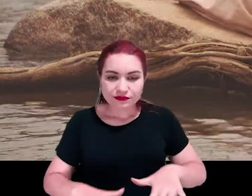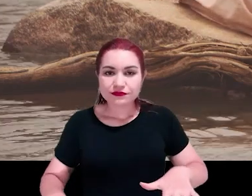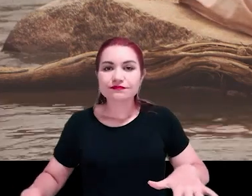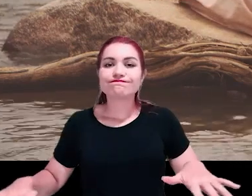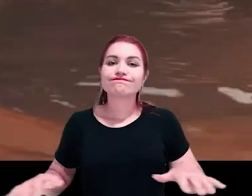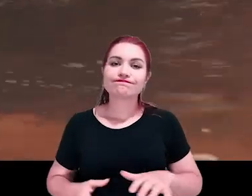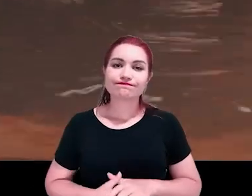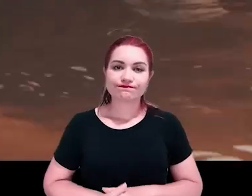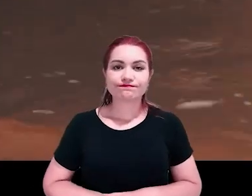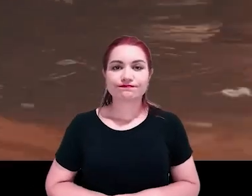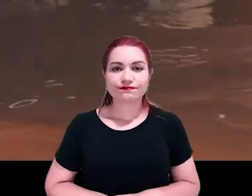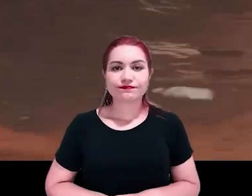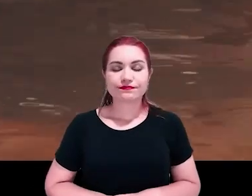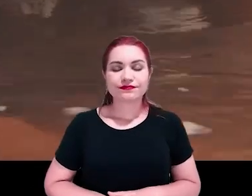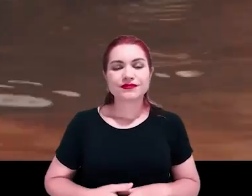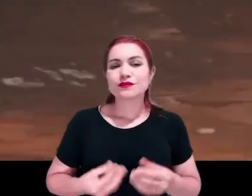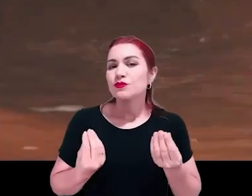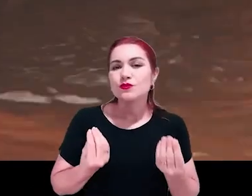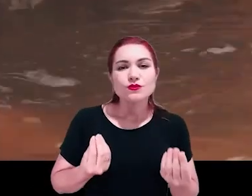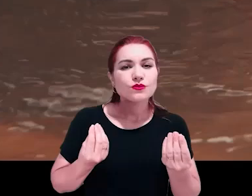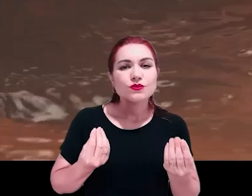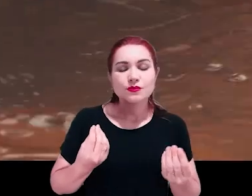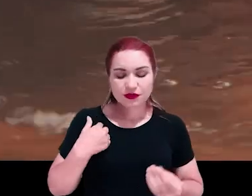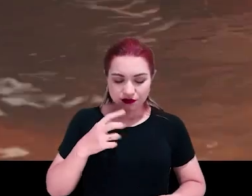cabelos. Como pode